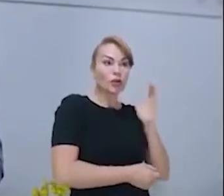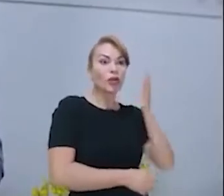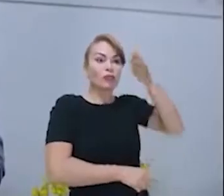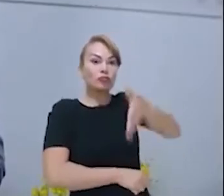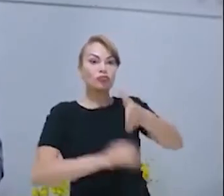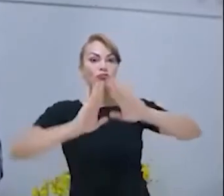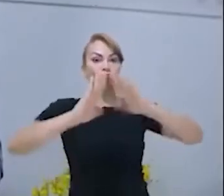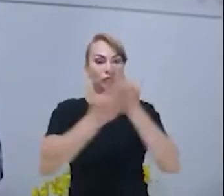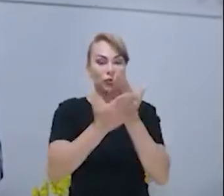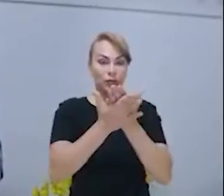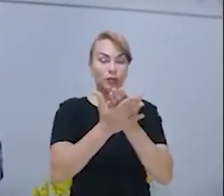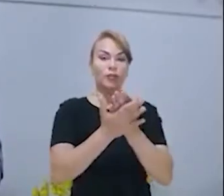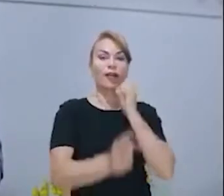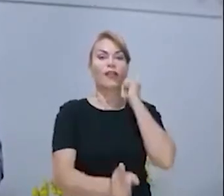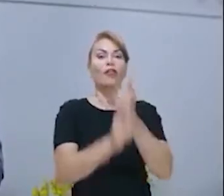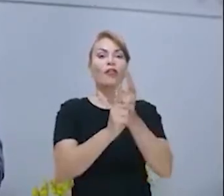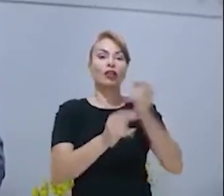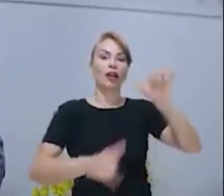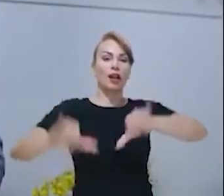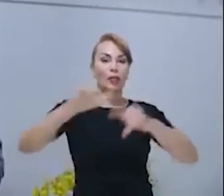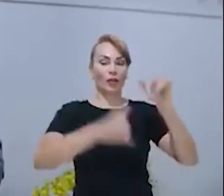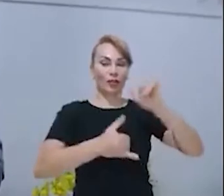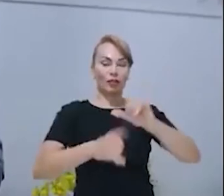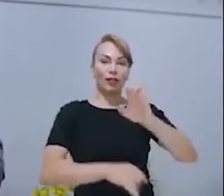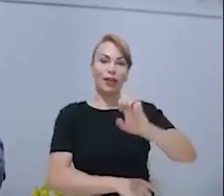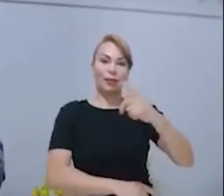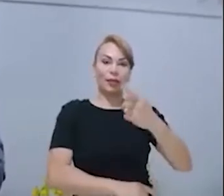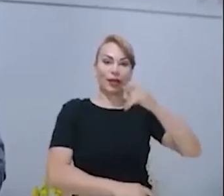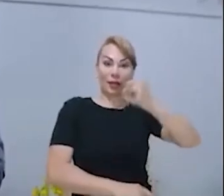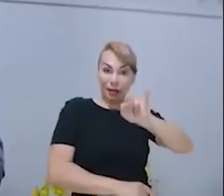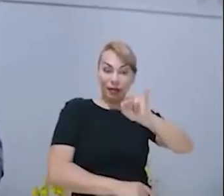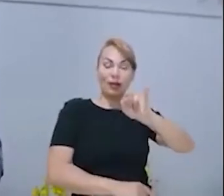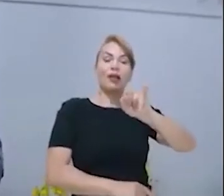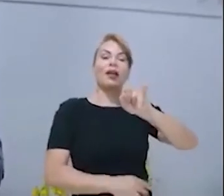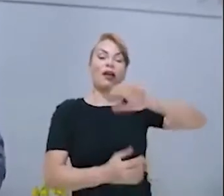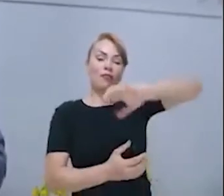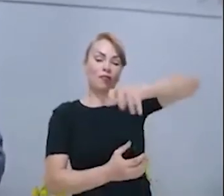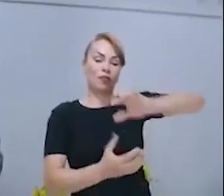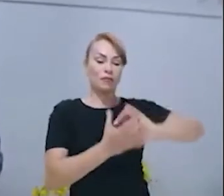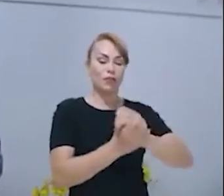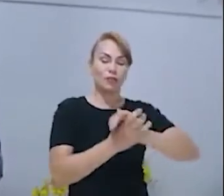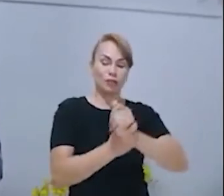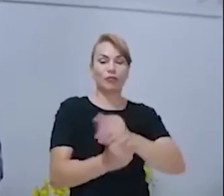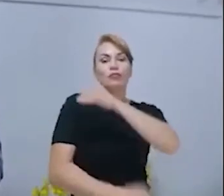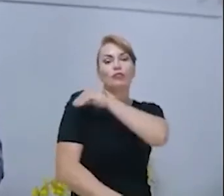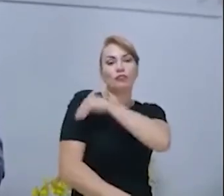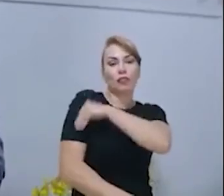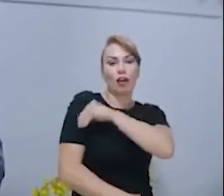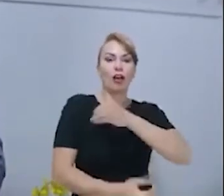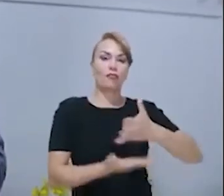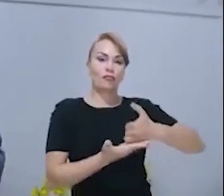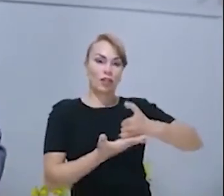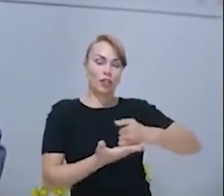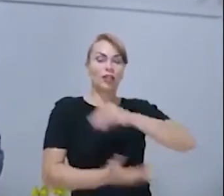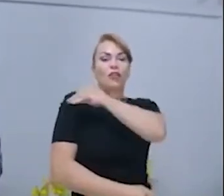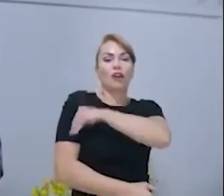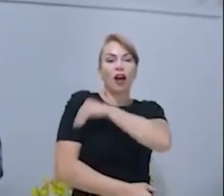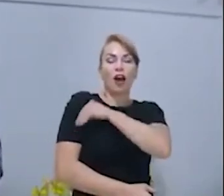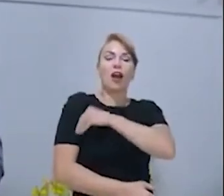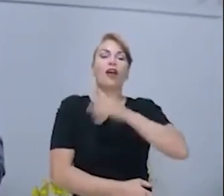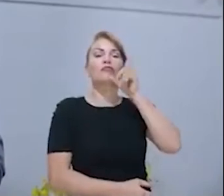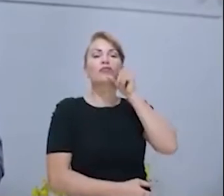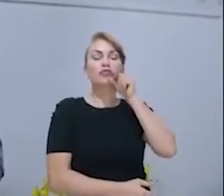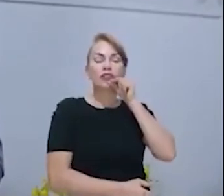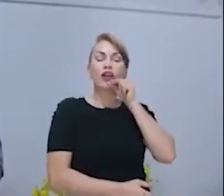presencial encontrarão escolas com novos lavatórios, EPIs, álcool líquido e em gel. E todo o mais